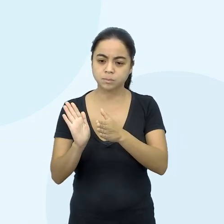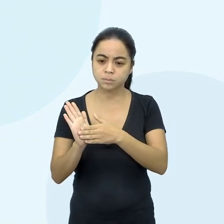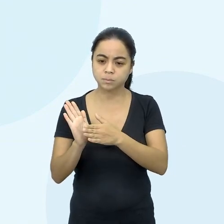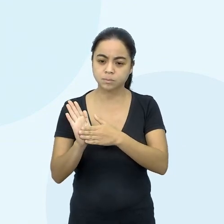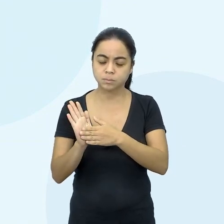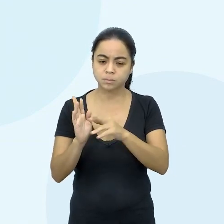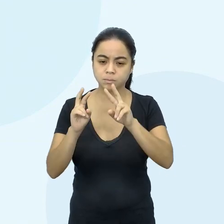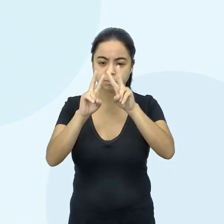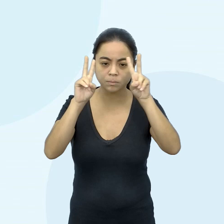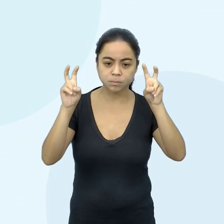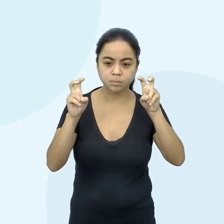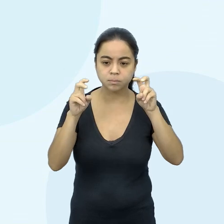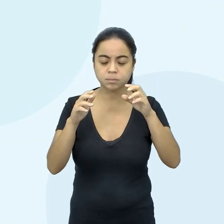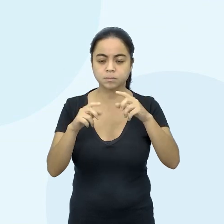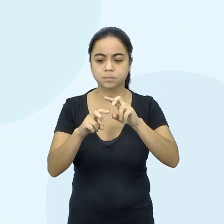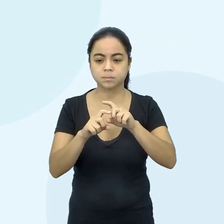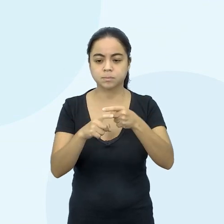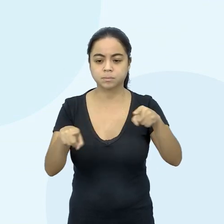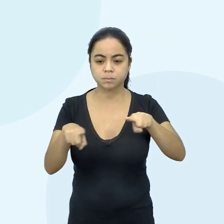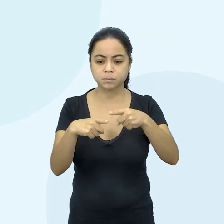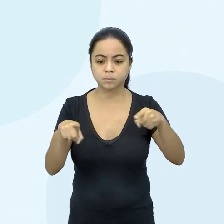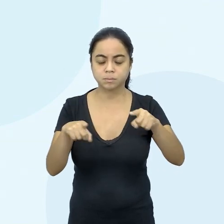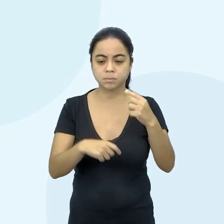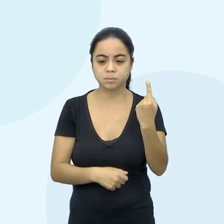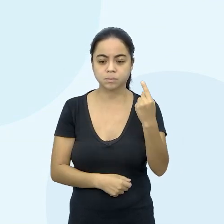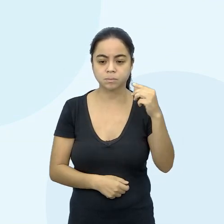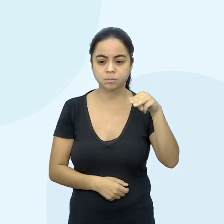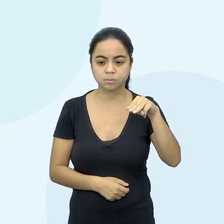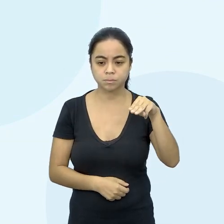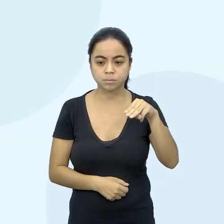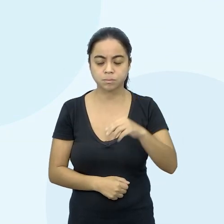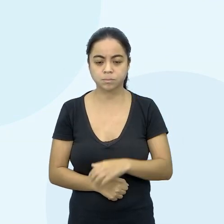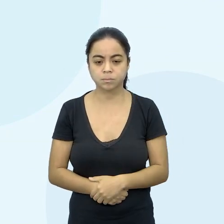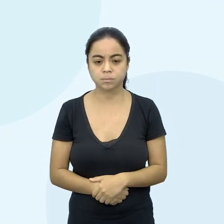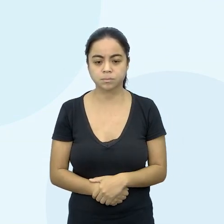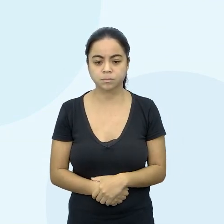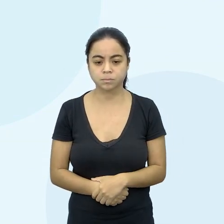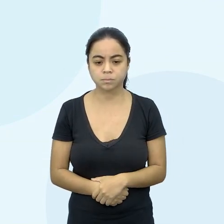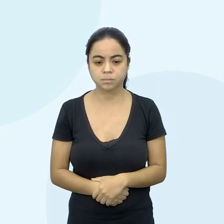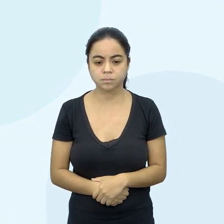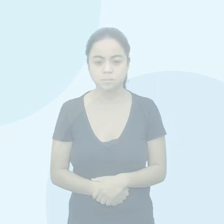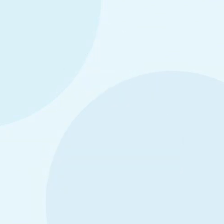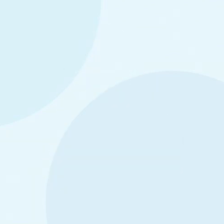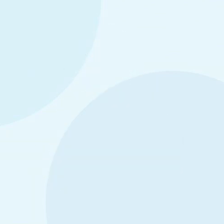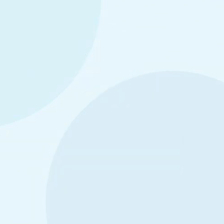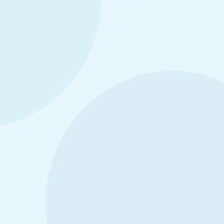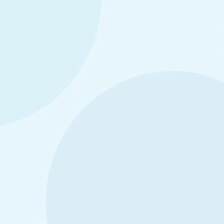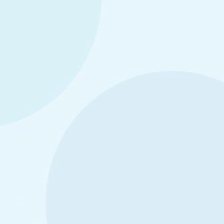abordariam essa temática da música? 1 minutinho para vocês.